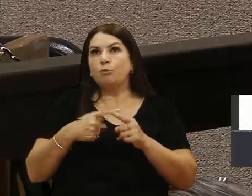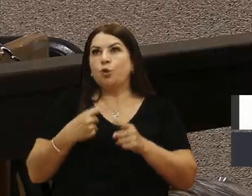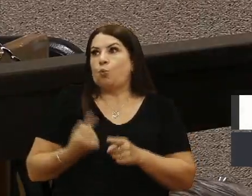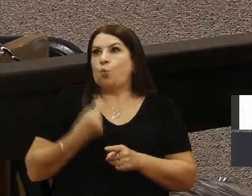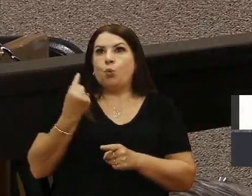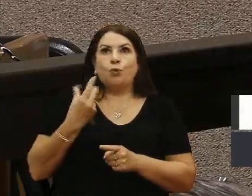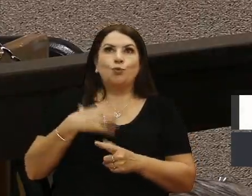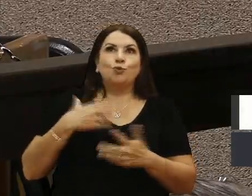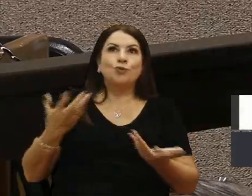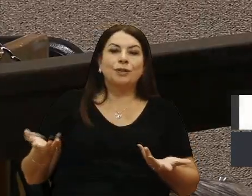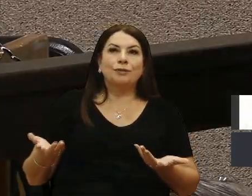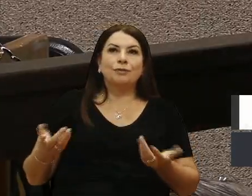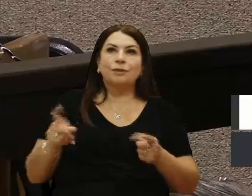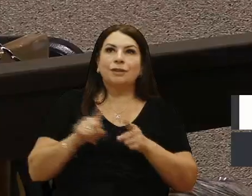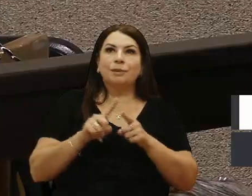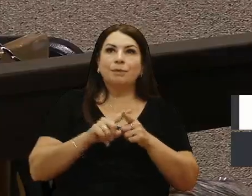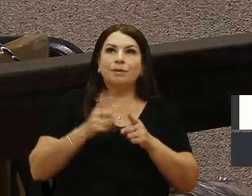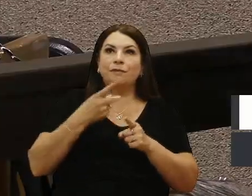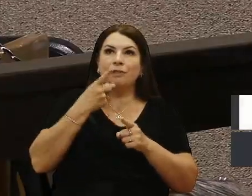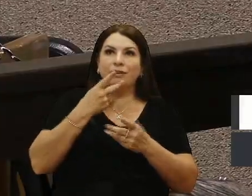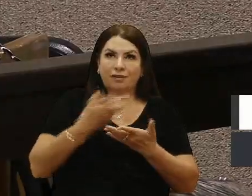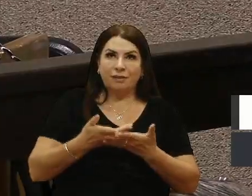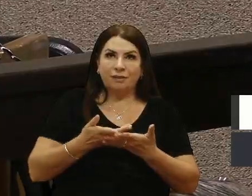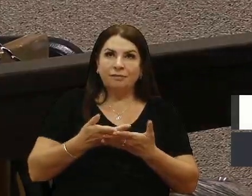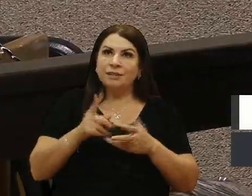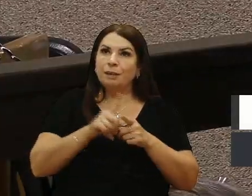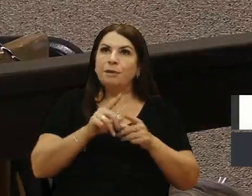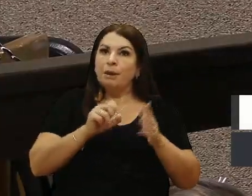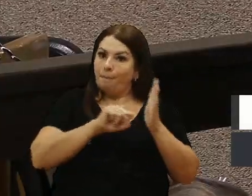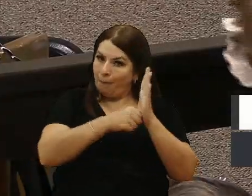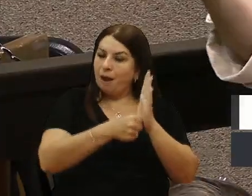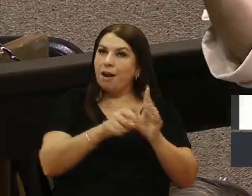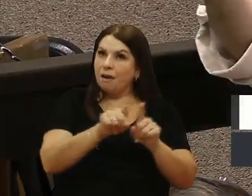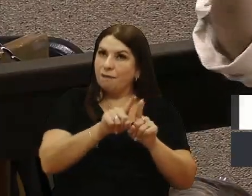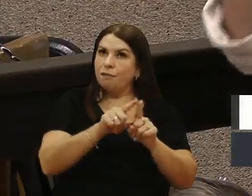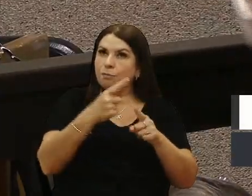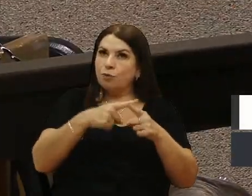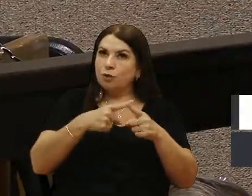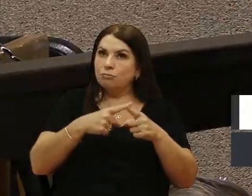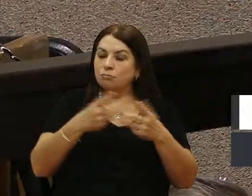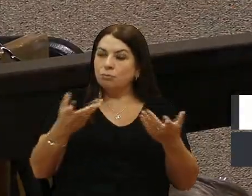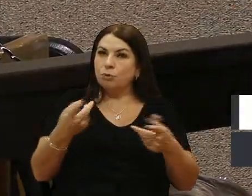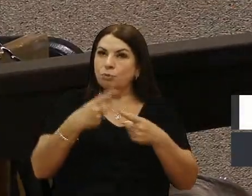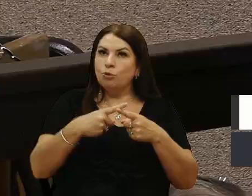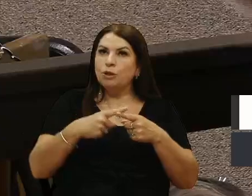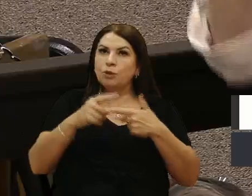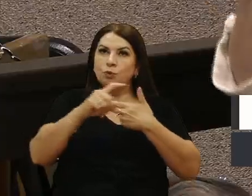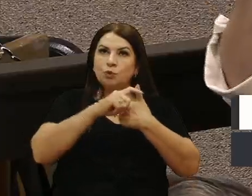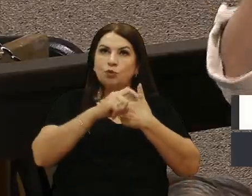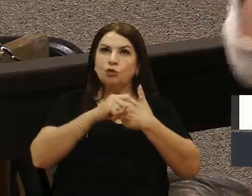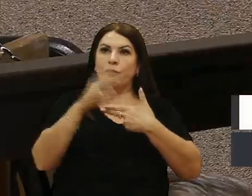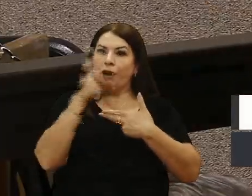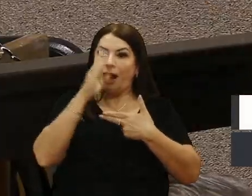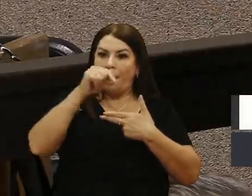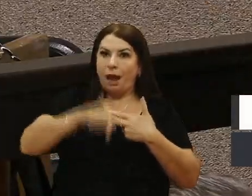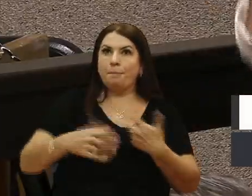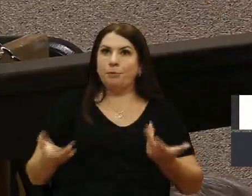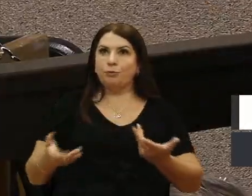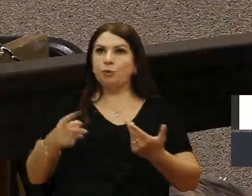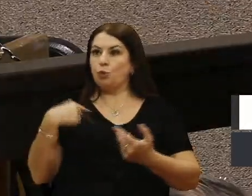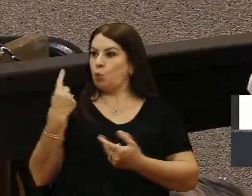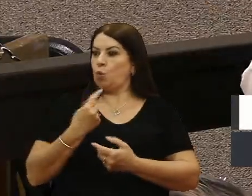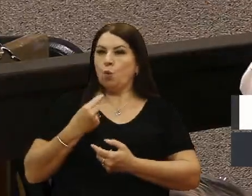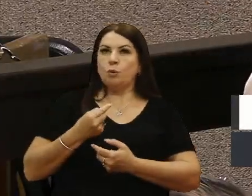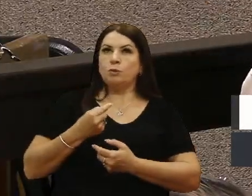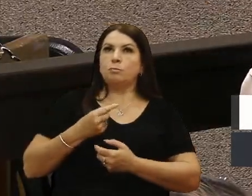nossa maneira de também se manifestar. A gente trancava mesmo. Por quê? Porque do Executivo vem do dia para a noite e o nosso